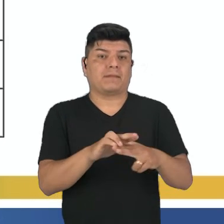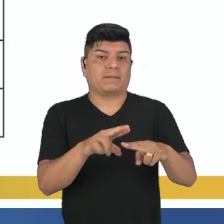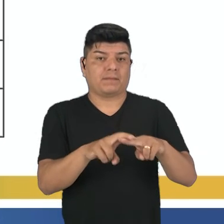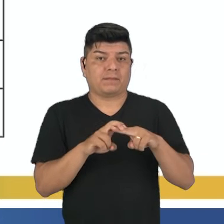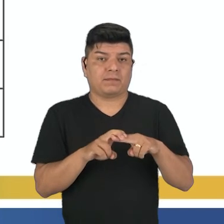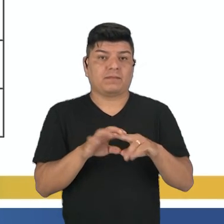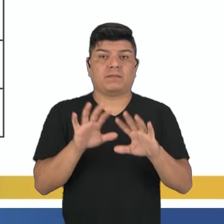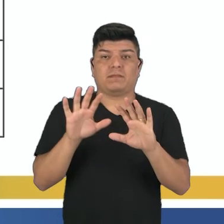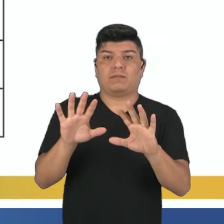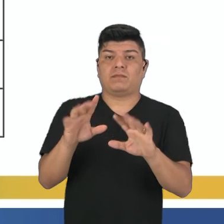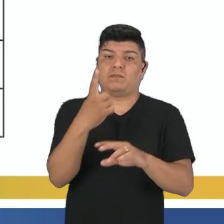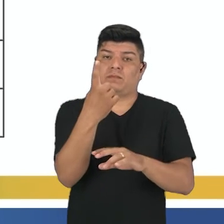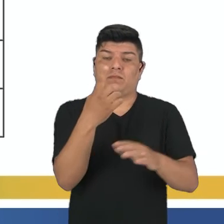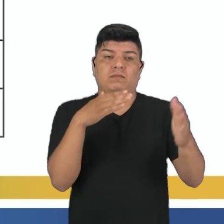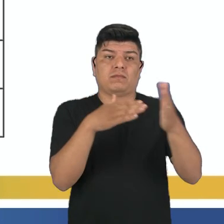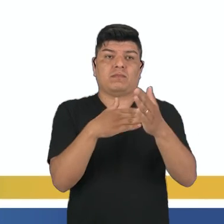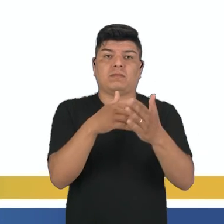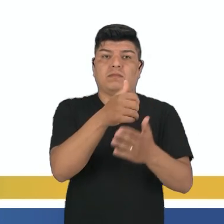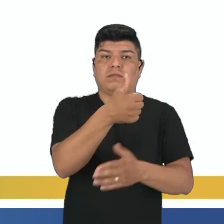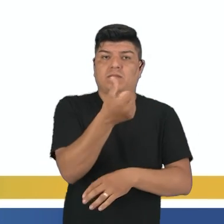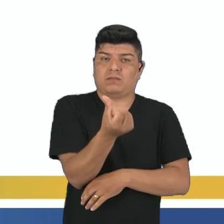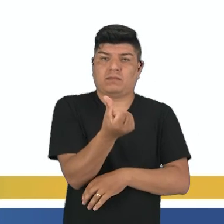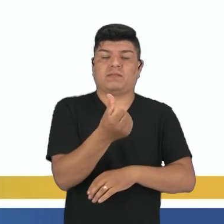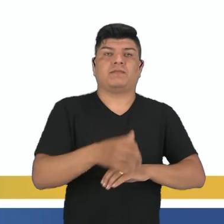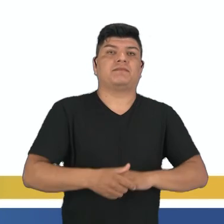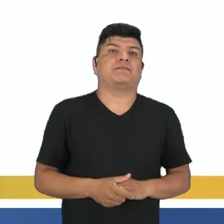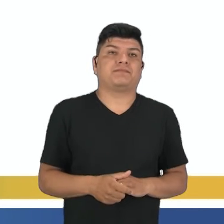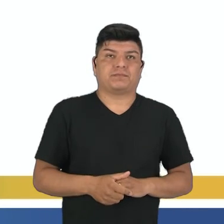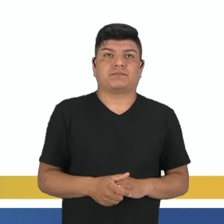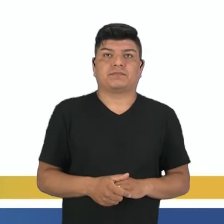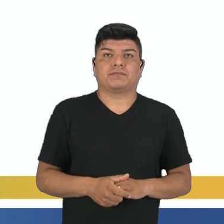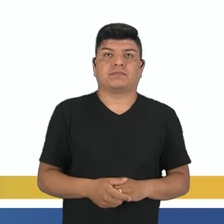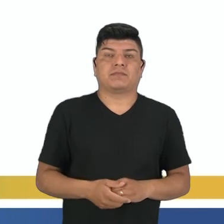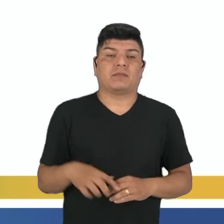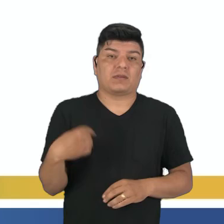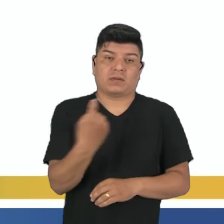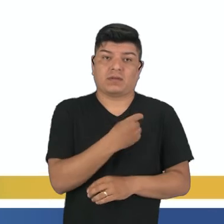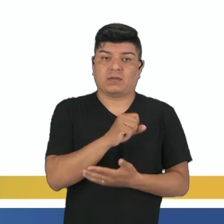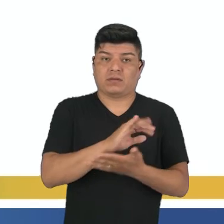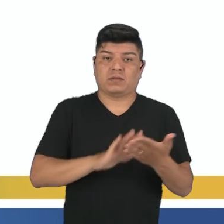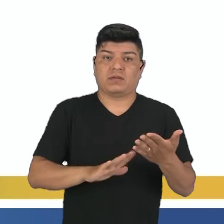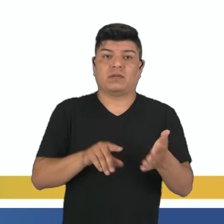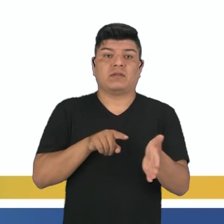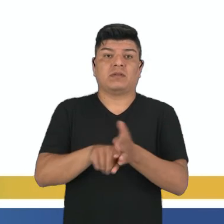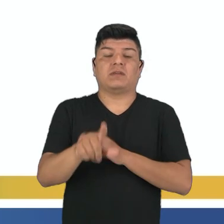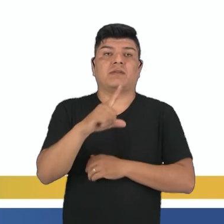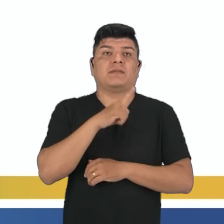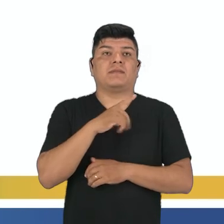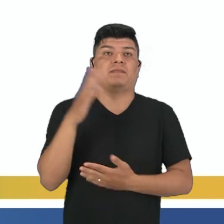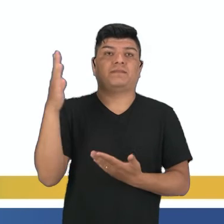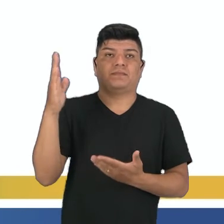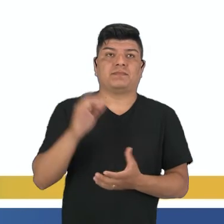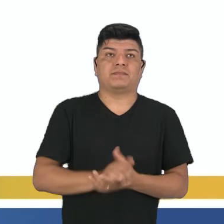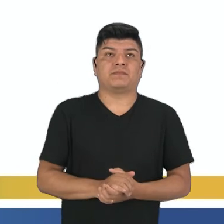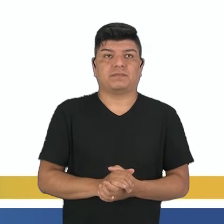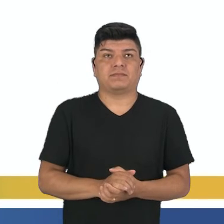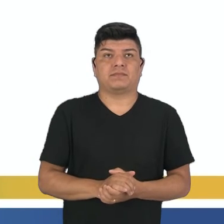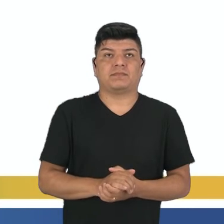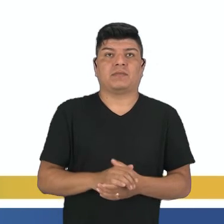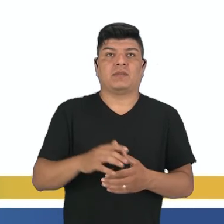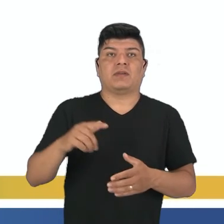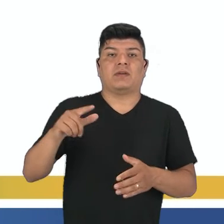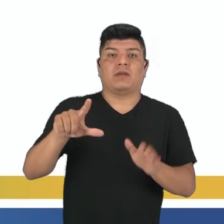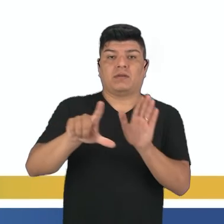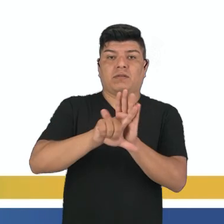isso, a proporção para 1 para 16. Bom, nós exercitando, nós temos essa questão. De acordo com as leis